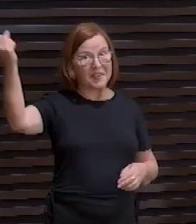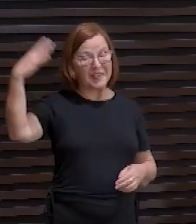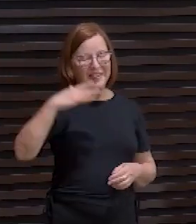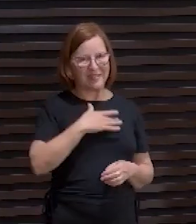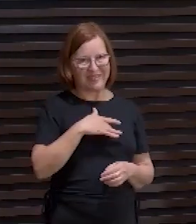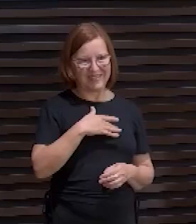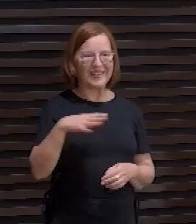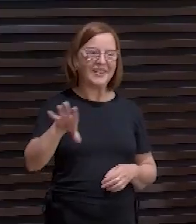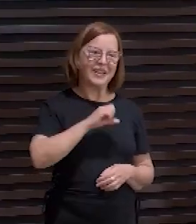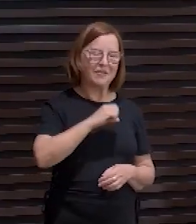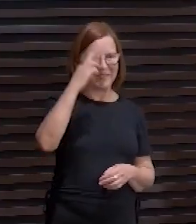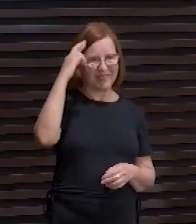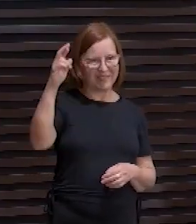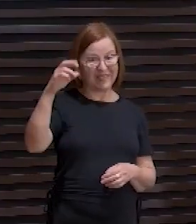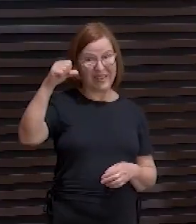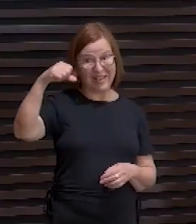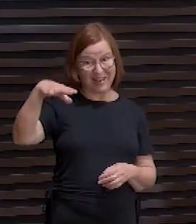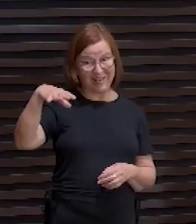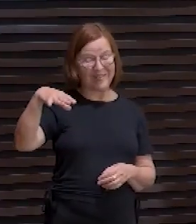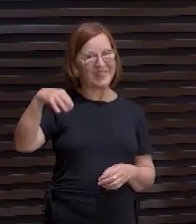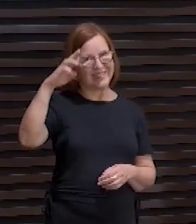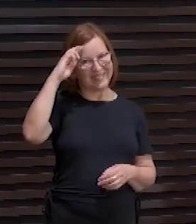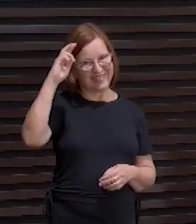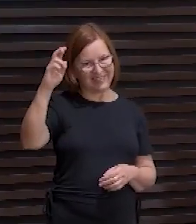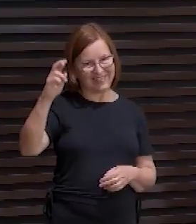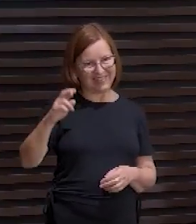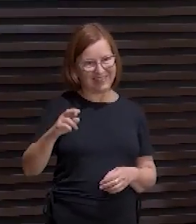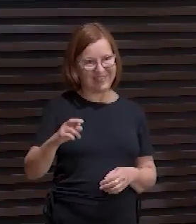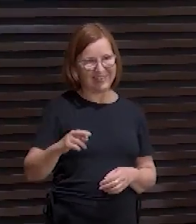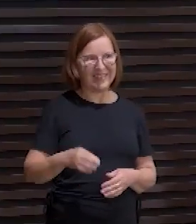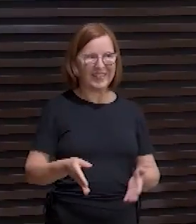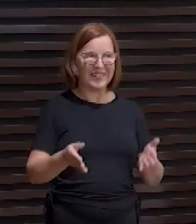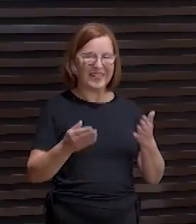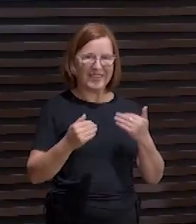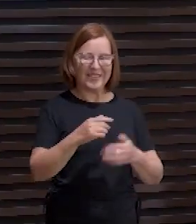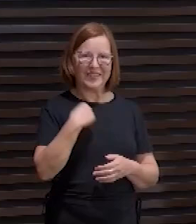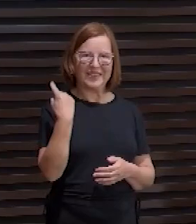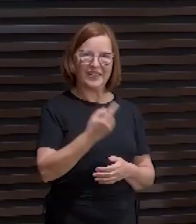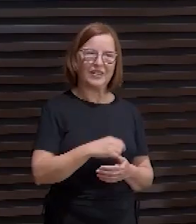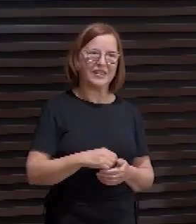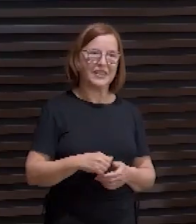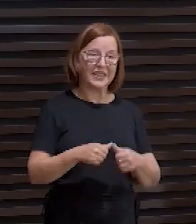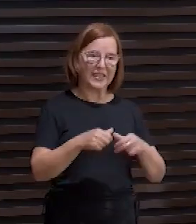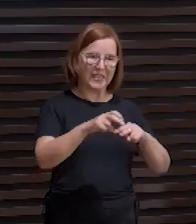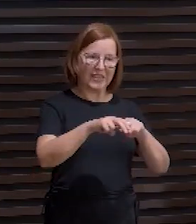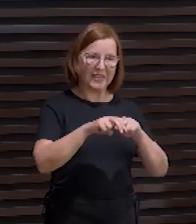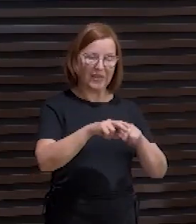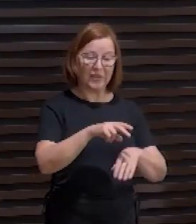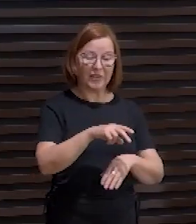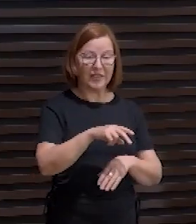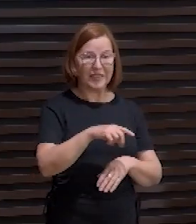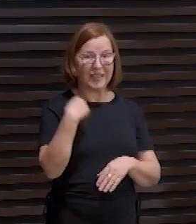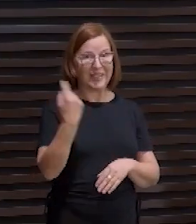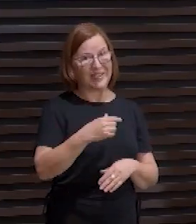amor do Senhor, a luz do Senhor, que é Cristo, se voltou a nós. E essa é a razão de toda a nossa alegria. O